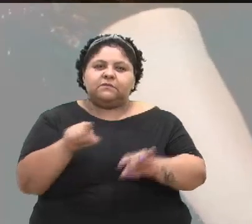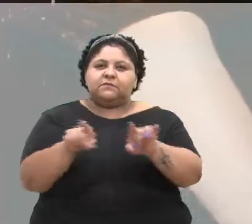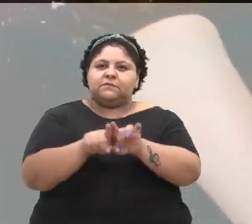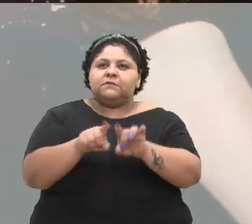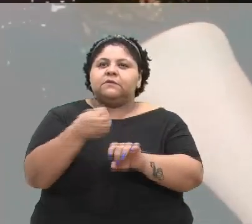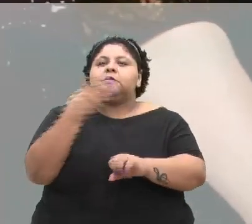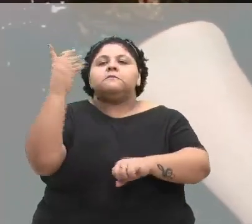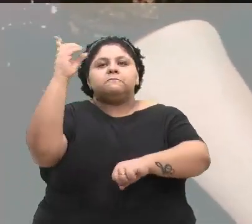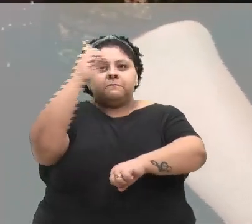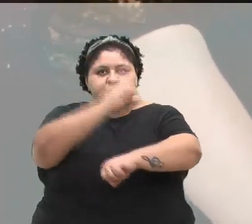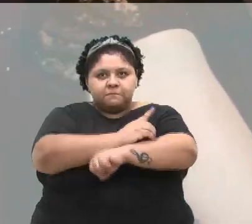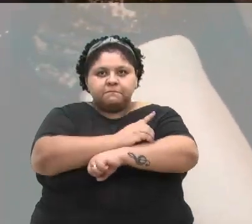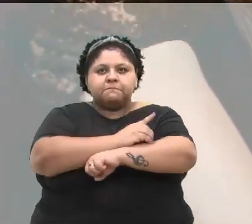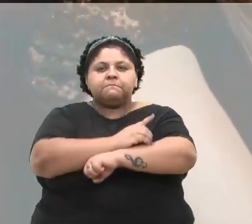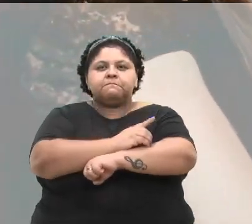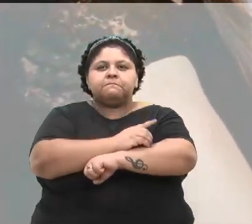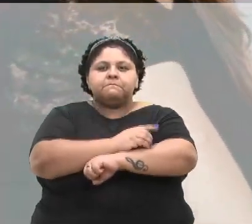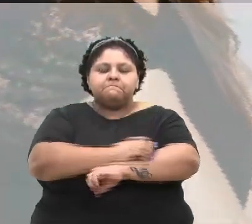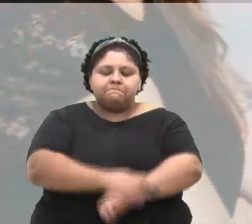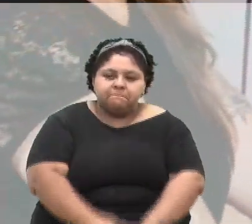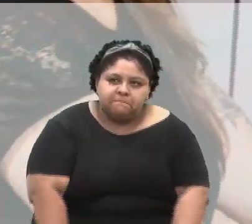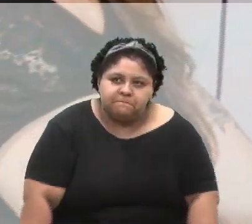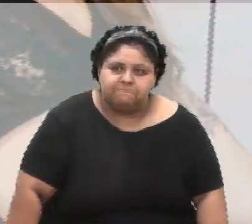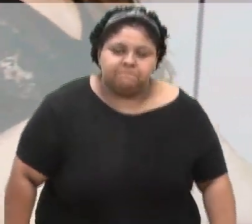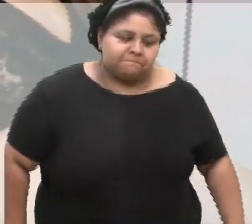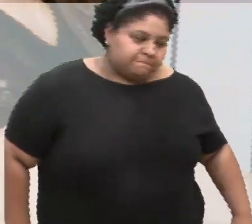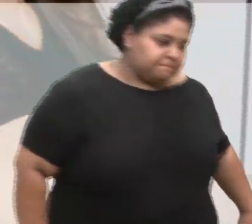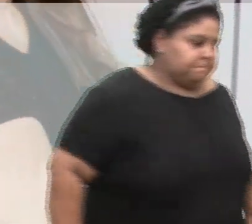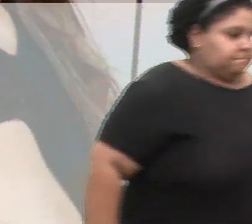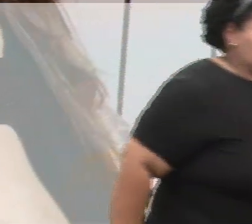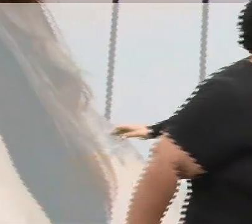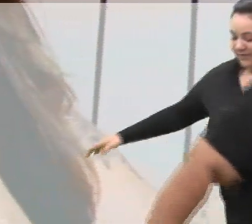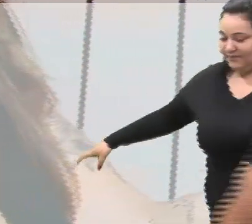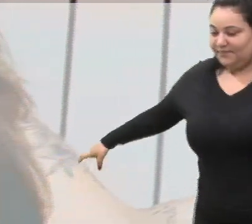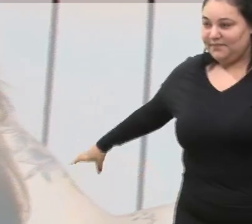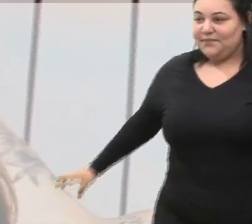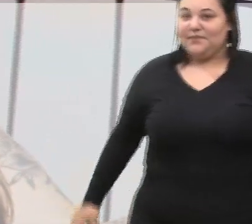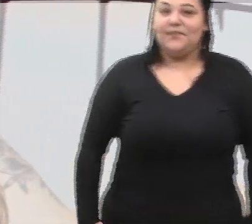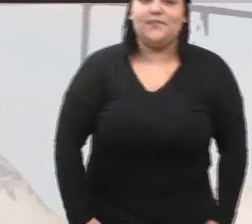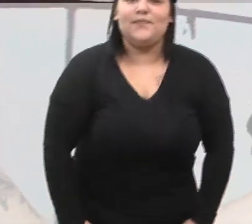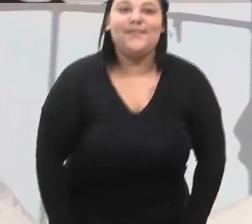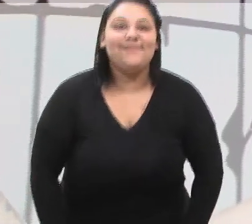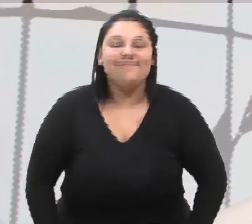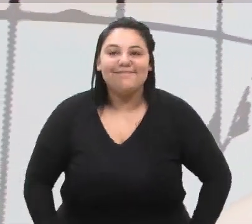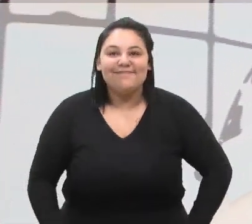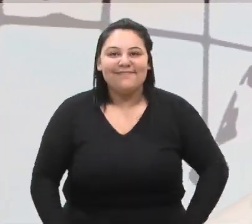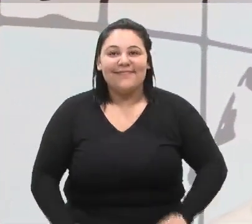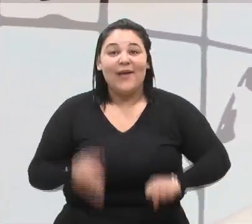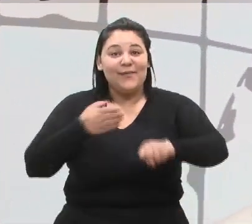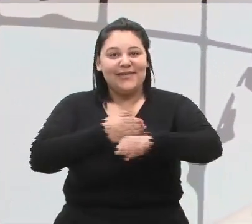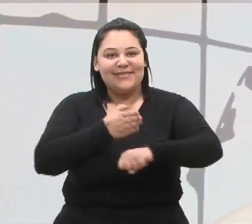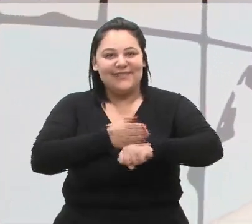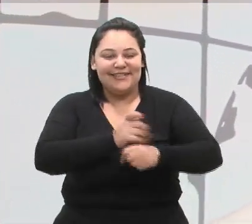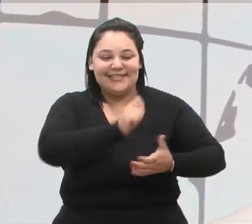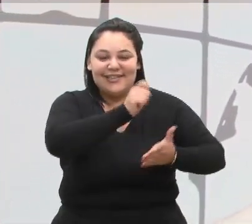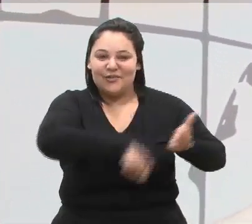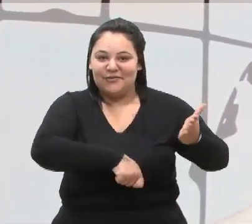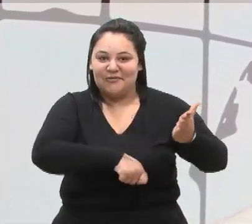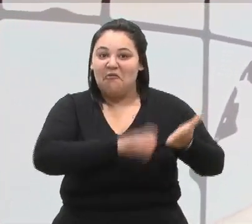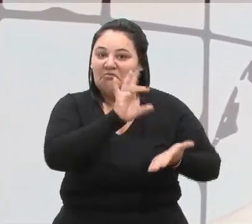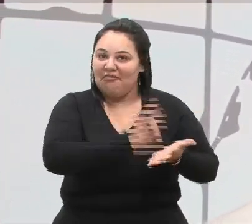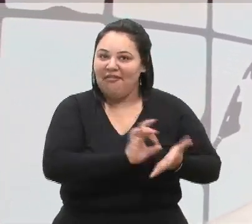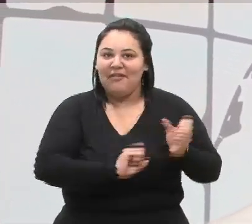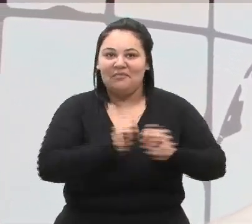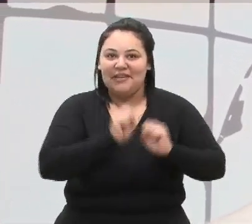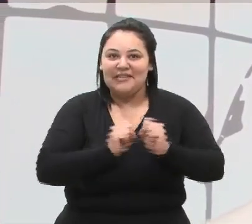Eu quis pontuar, porque ontem participei do ato oficial, então, da assinatura da empresa que vai prestar o